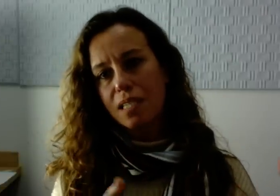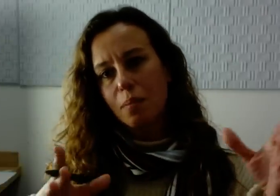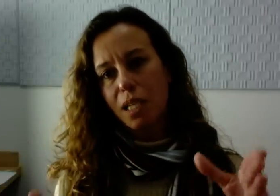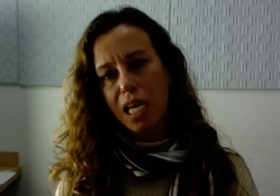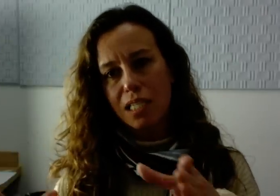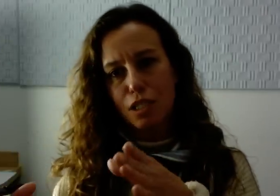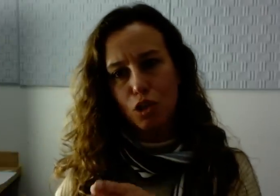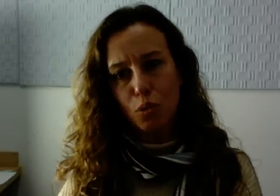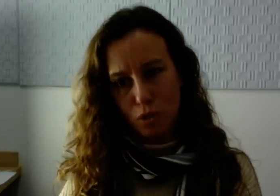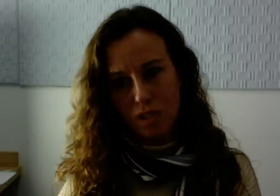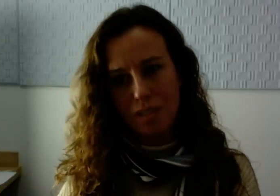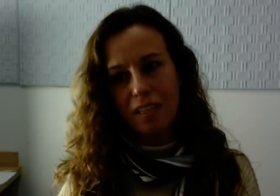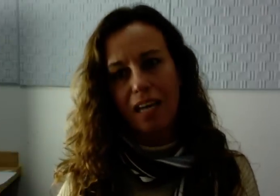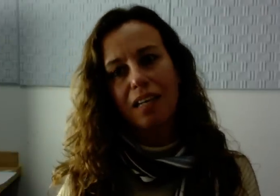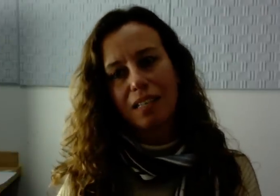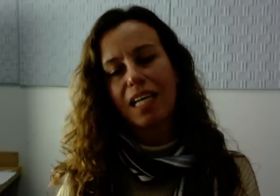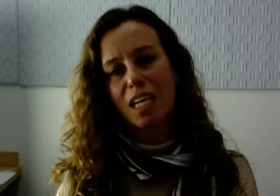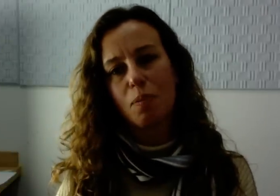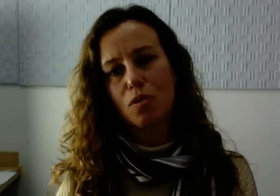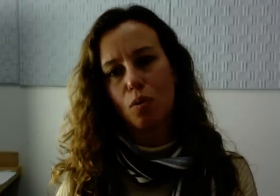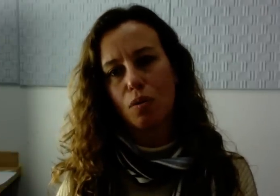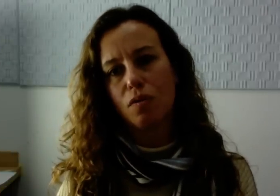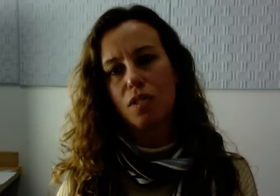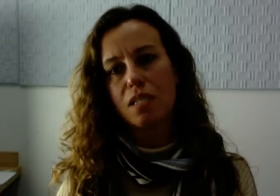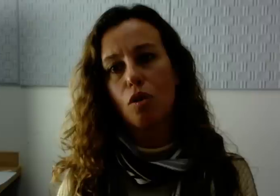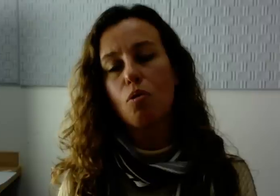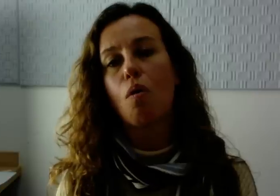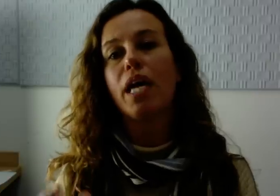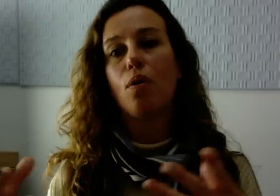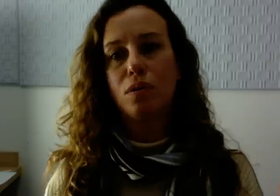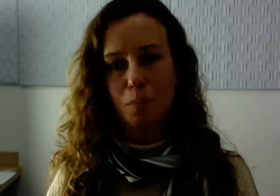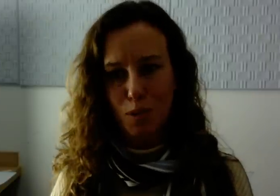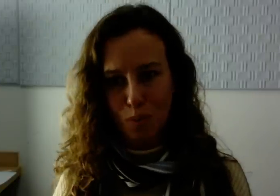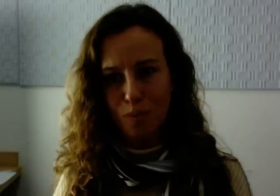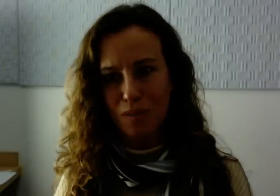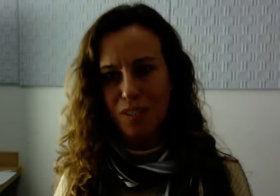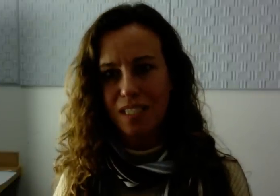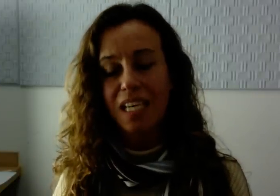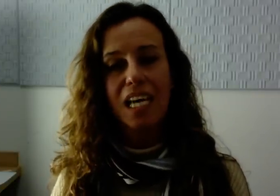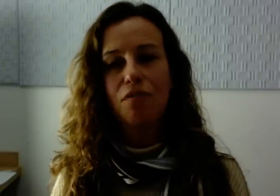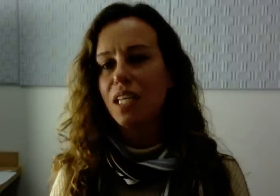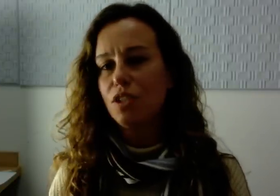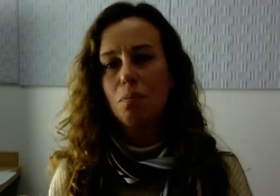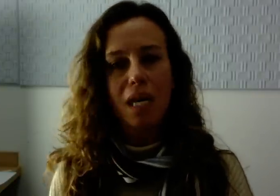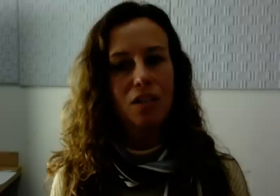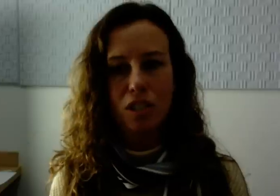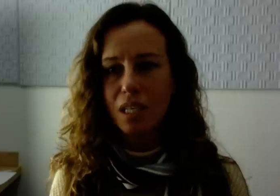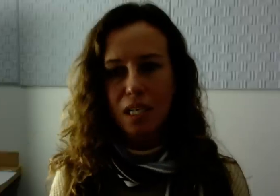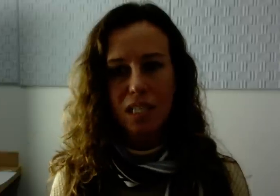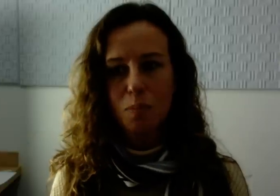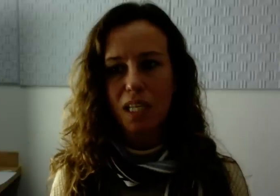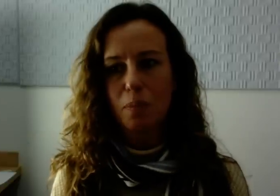competências habilidades e atitudes né daquela pessoa com deficiência como qualquer outra pessoa com deficiência evidentemente